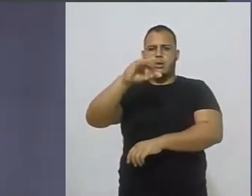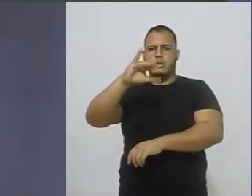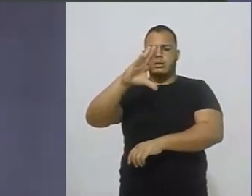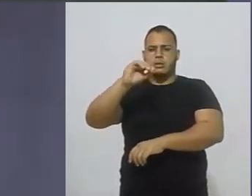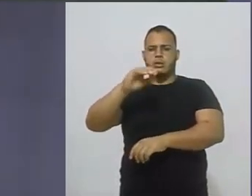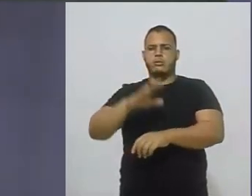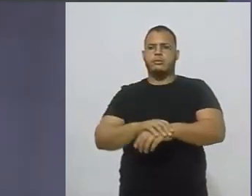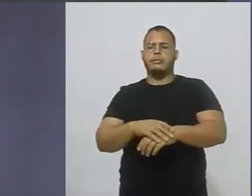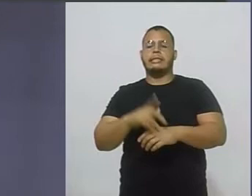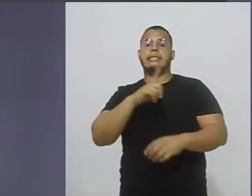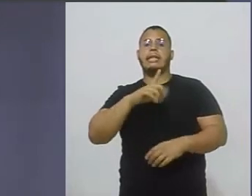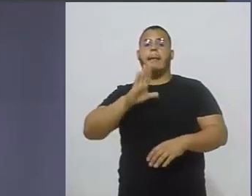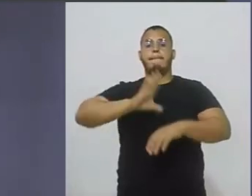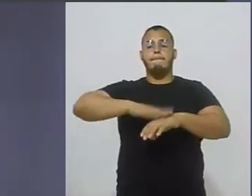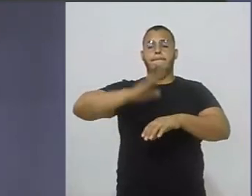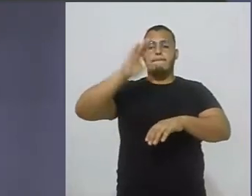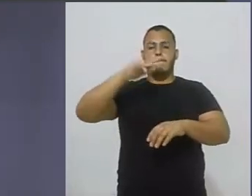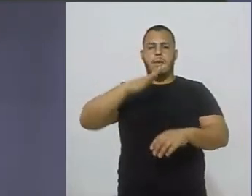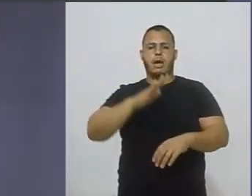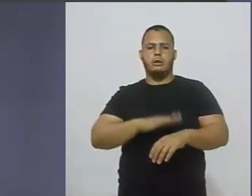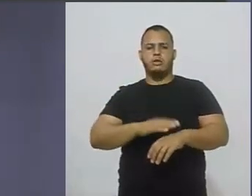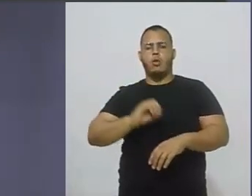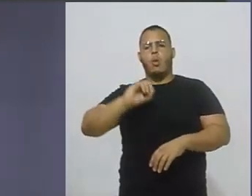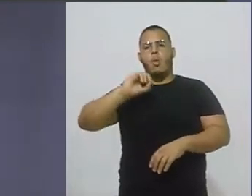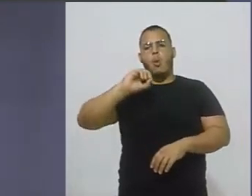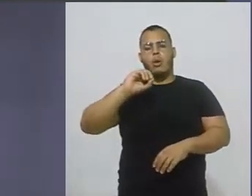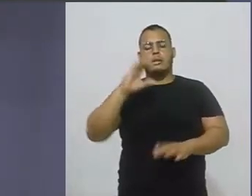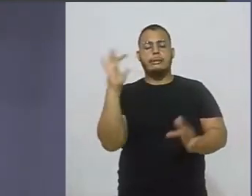organismo, ele vai diretamente